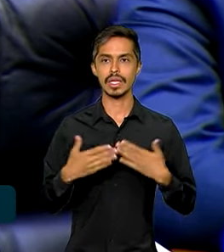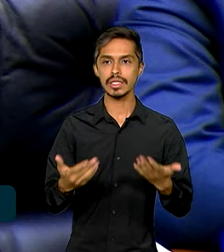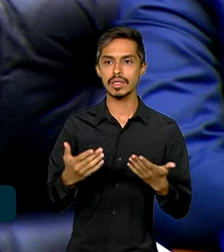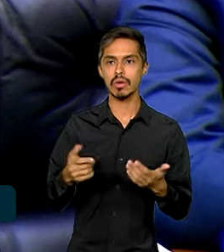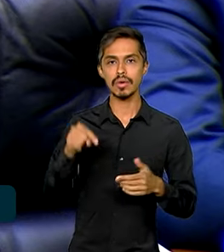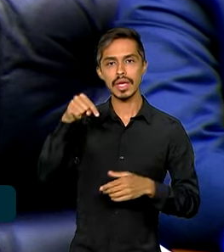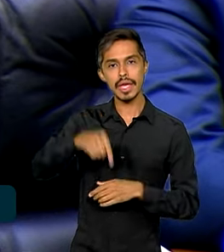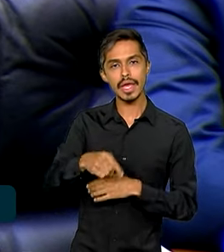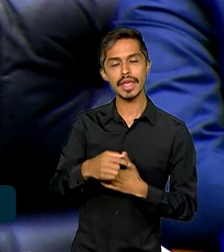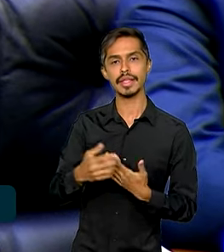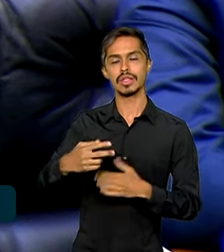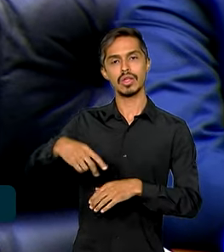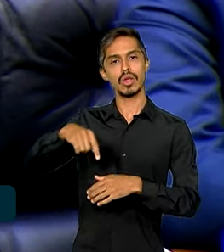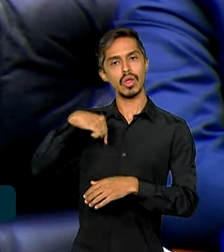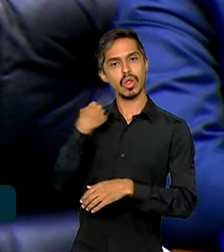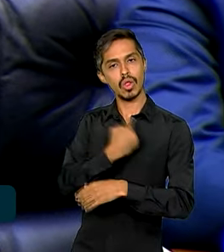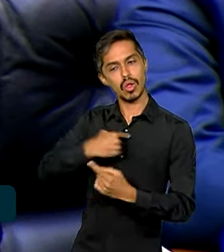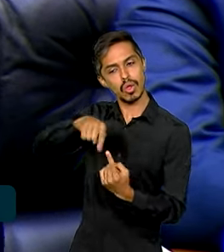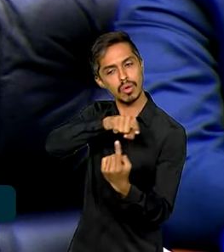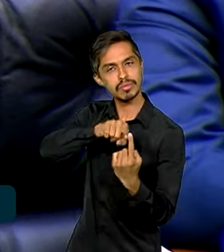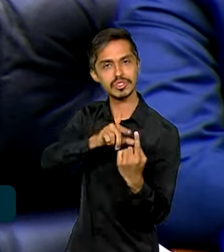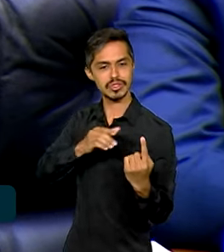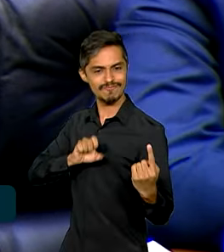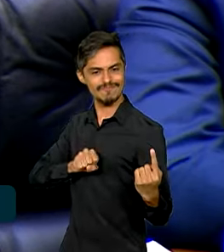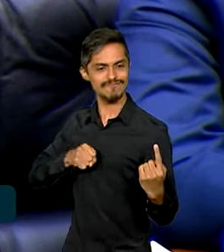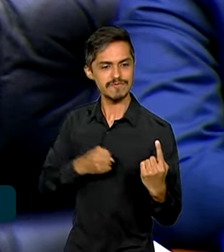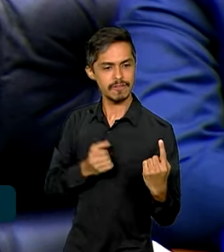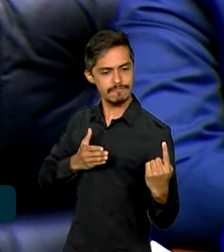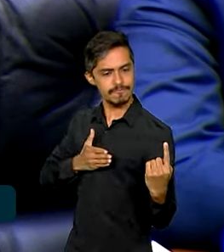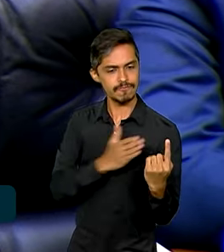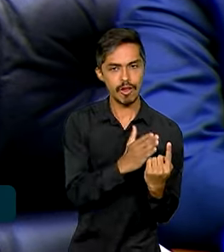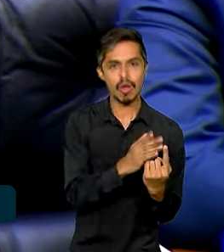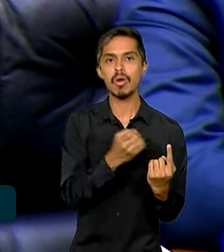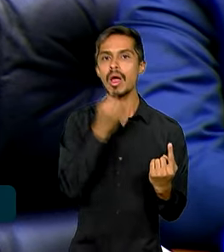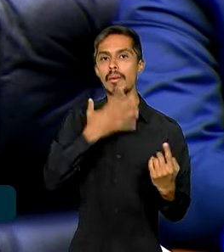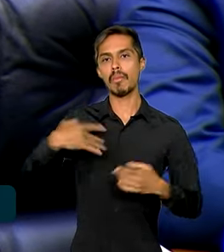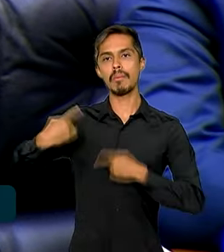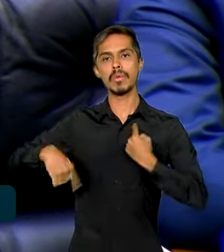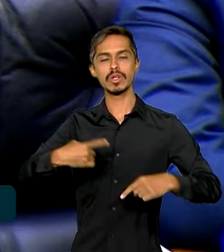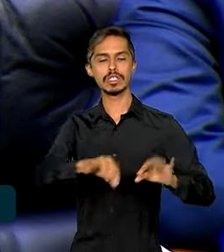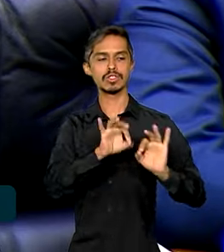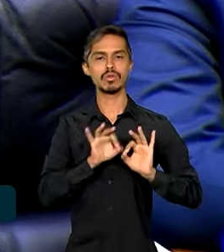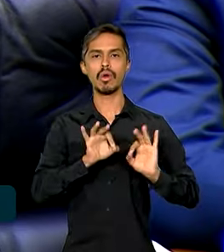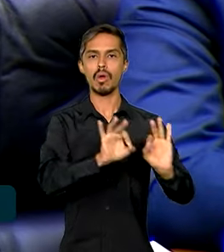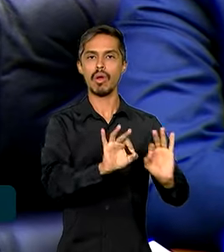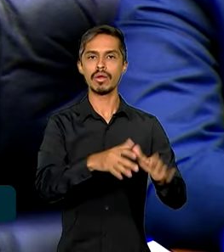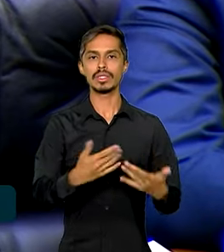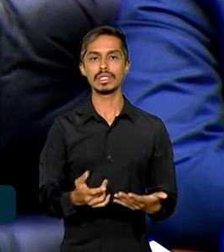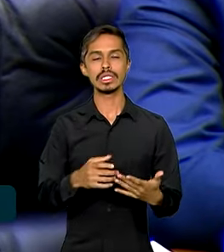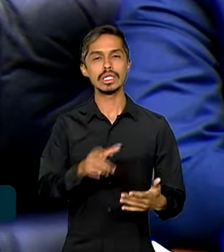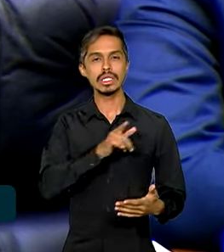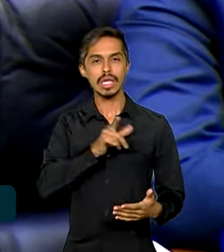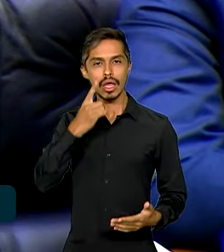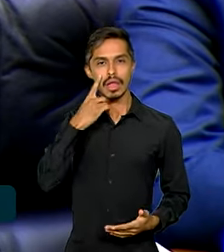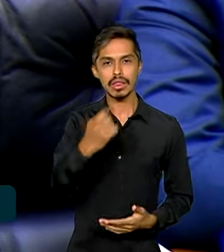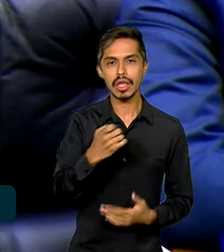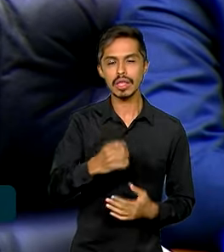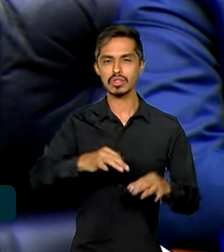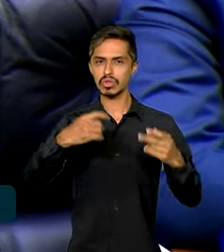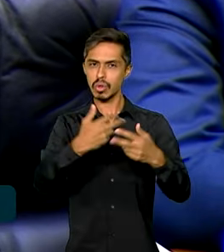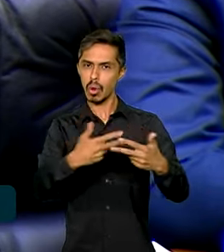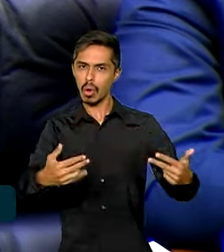isso seguiremos firmes na prática da boa política pressuposto mais do que